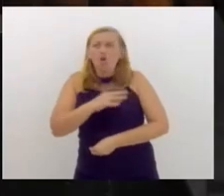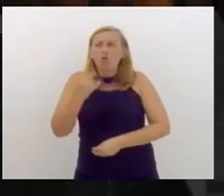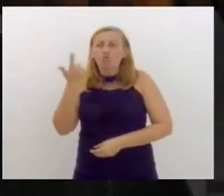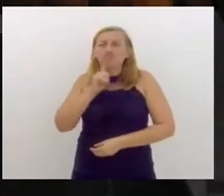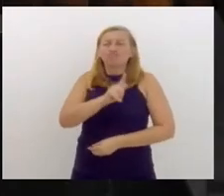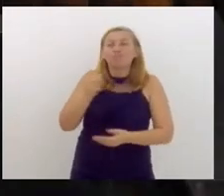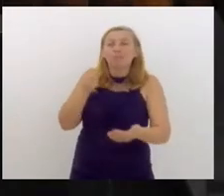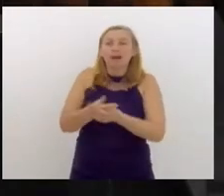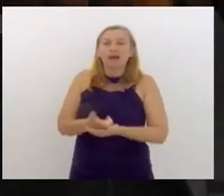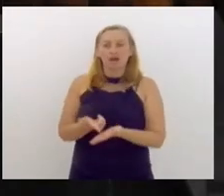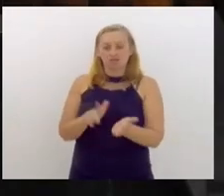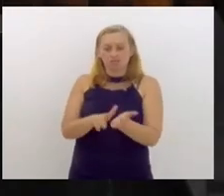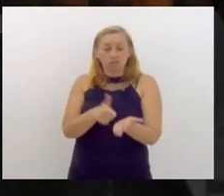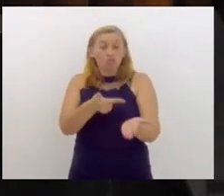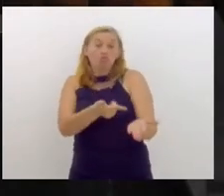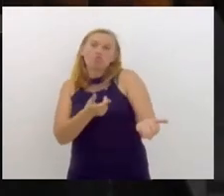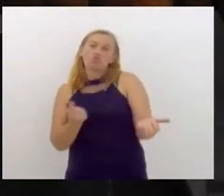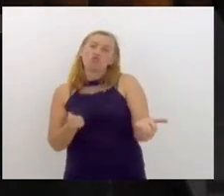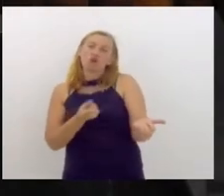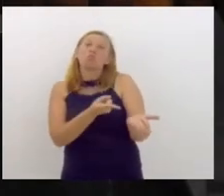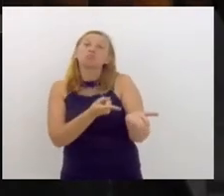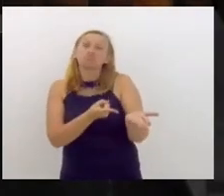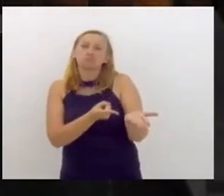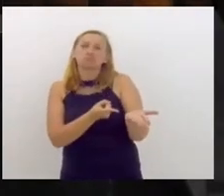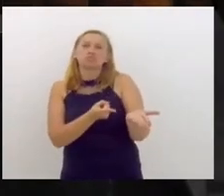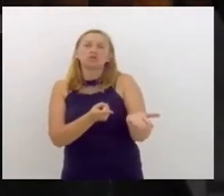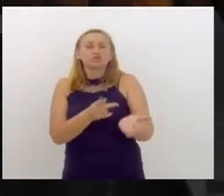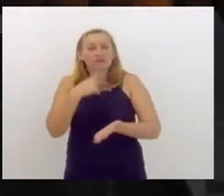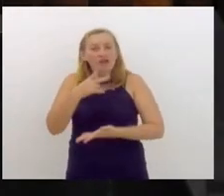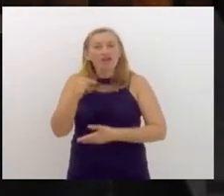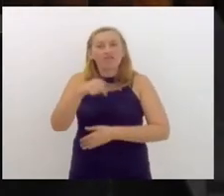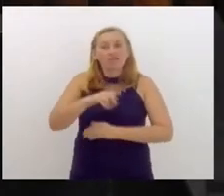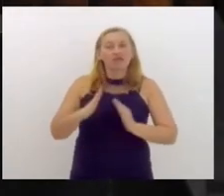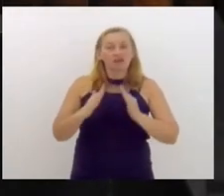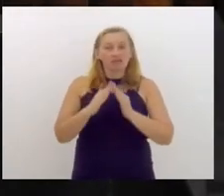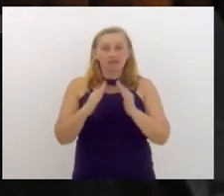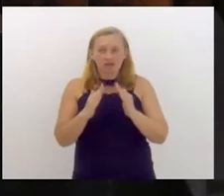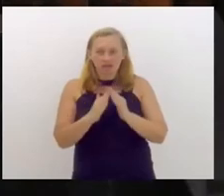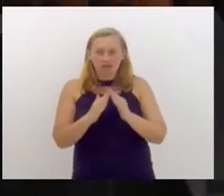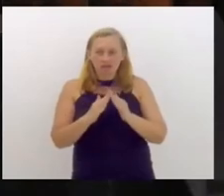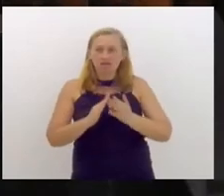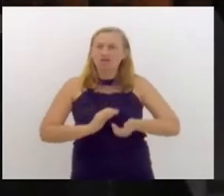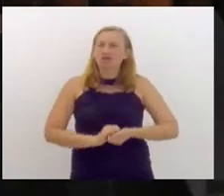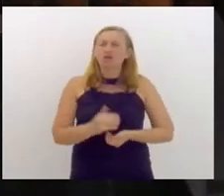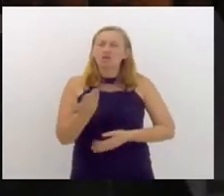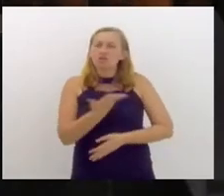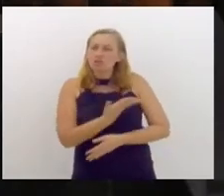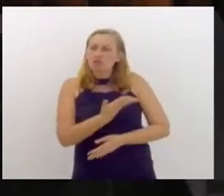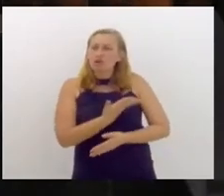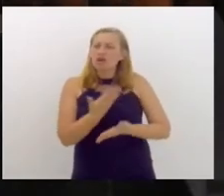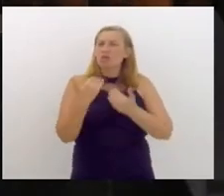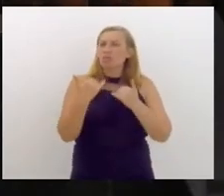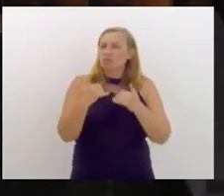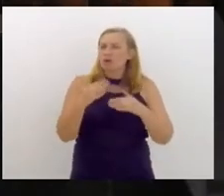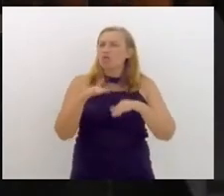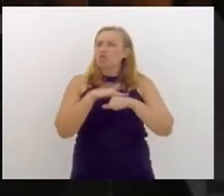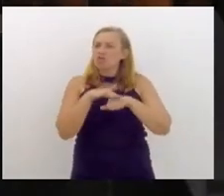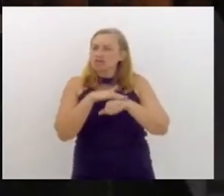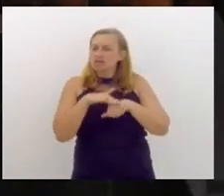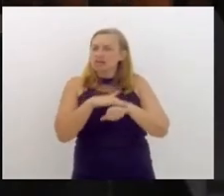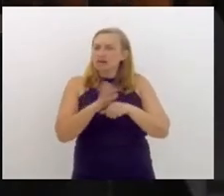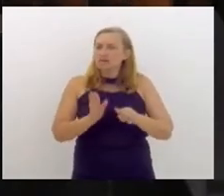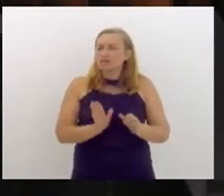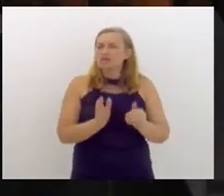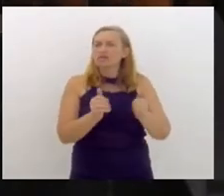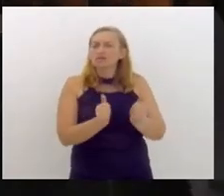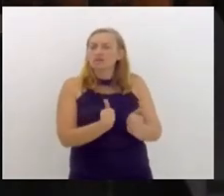conta dessa? Então uma das fotos que a gente vai levantar nessa casa aqui, vamos estar conversando com os nobres colegas para que a gente monte essa frente parlamentar para a